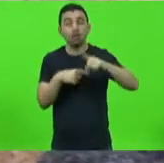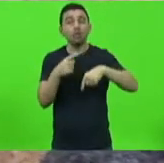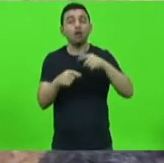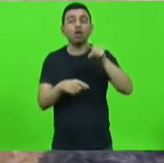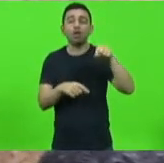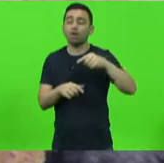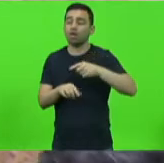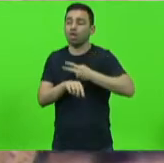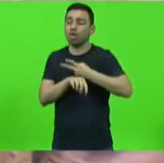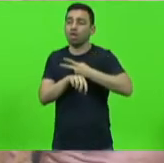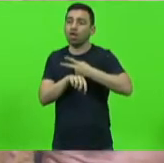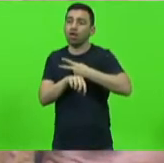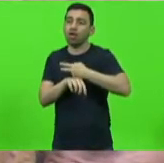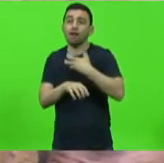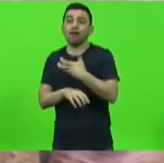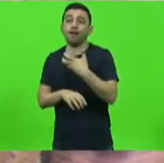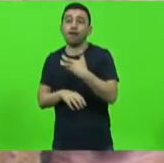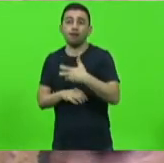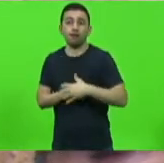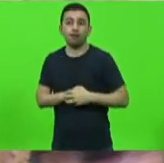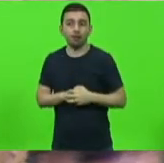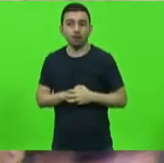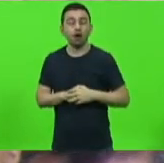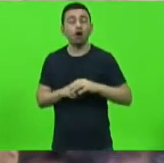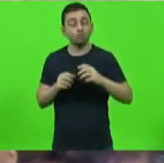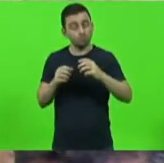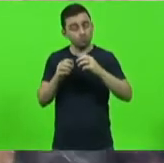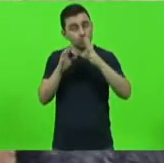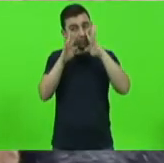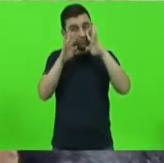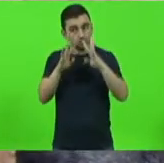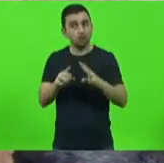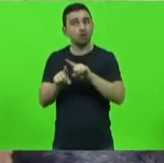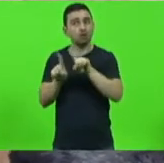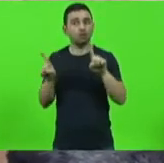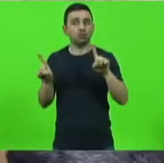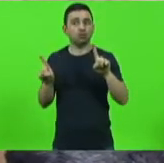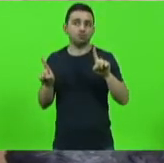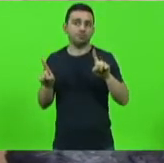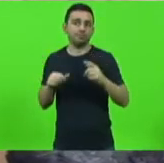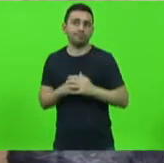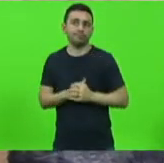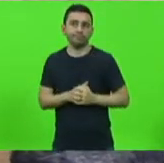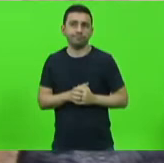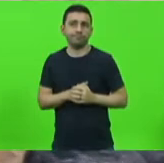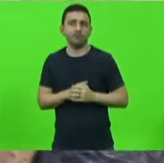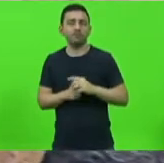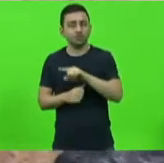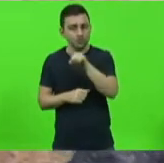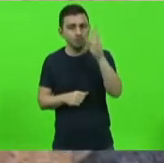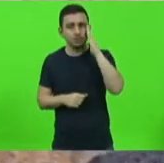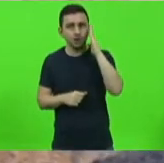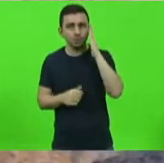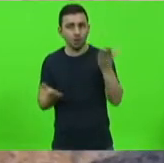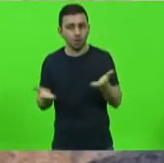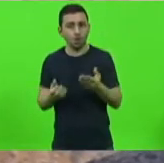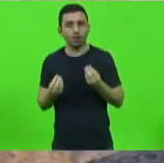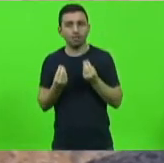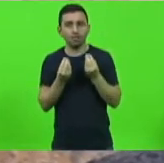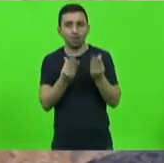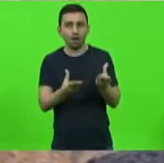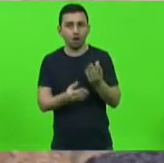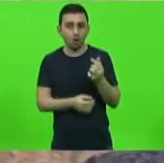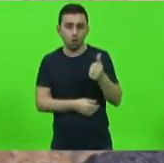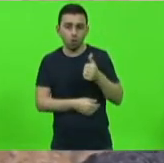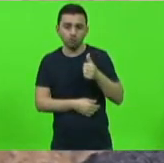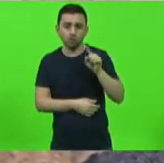E a cobrança vem. Então, olhem para eles. Sabe que agora nós vamos dar a oportunidade de oferecer 11 mil reais para uma